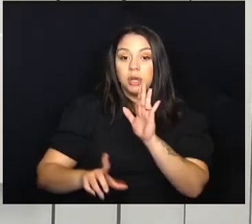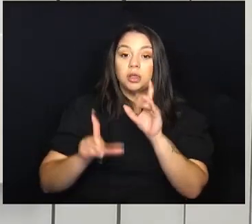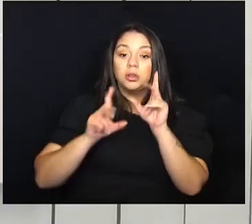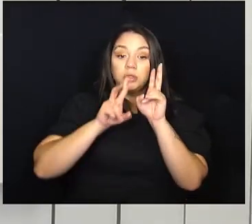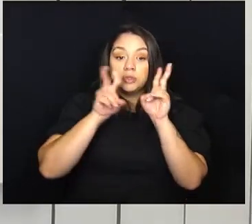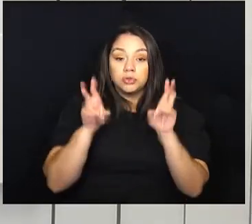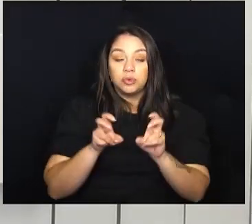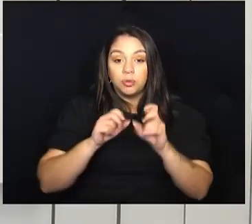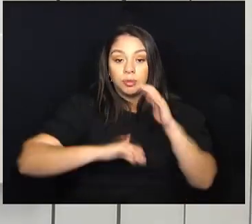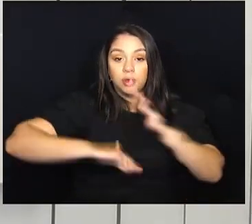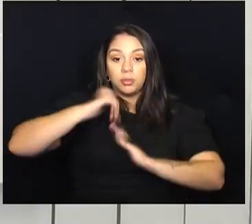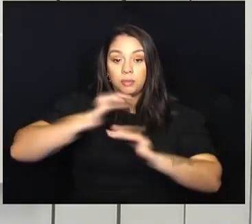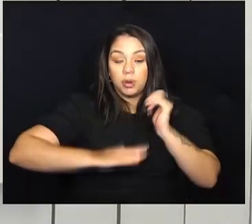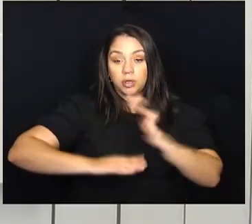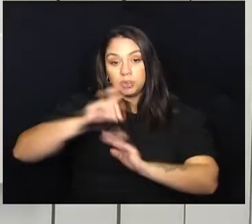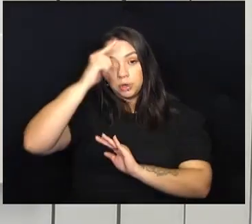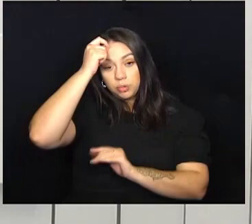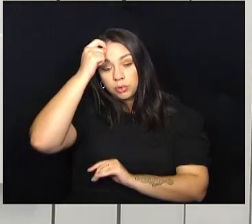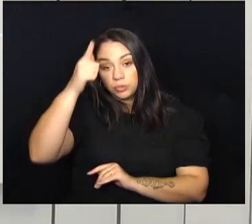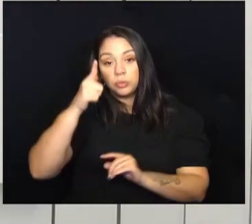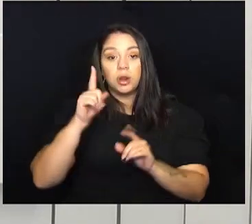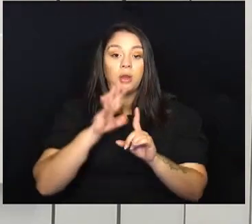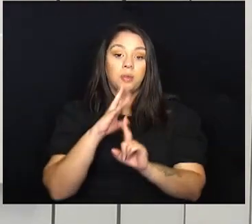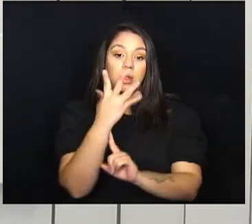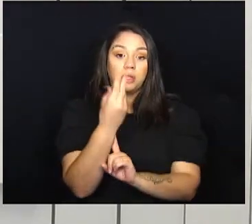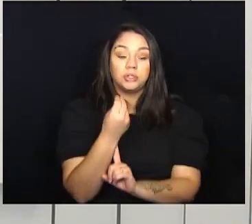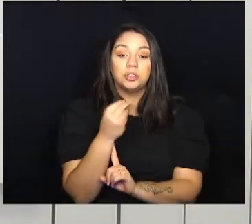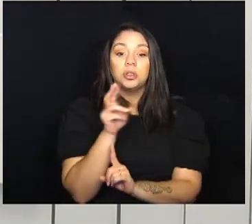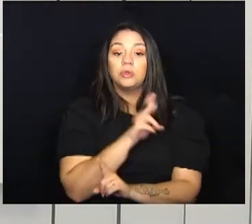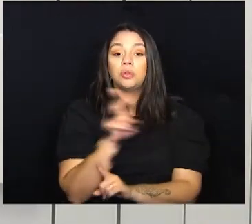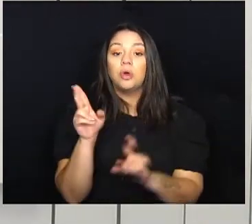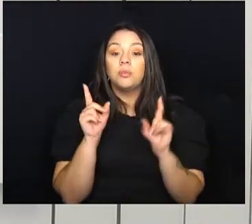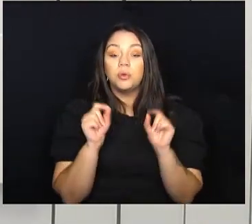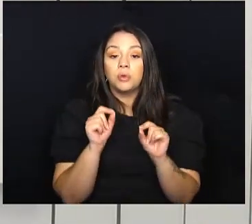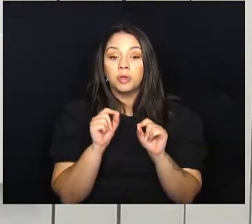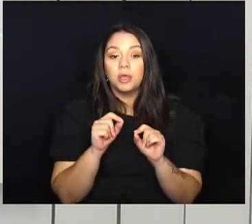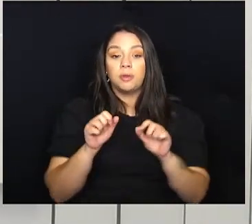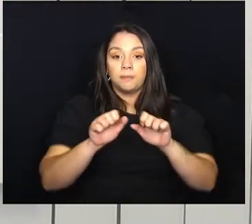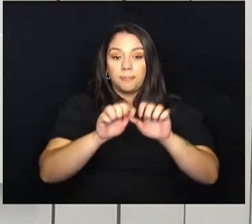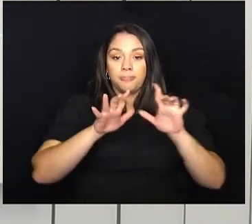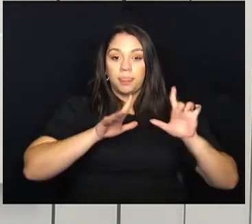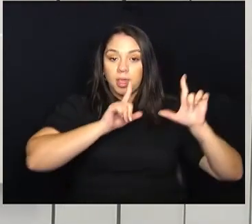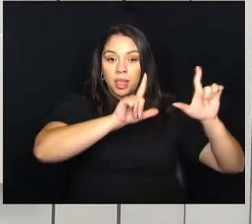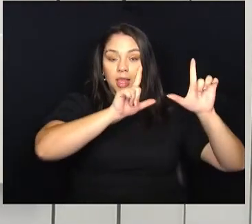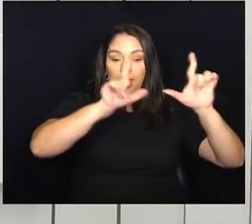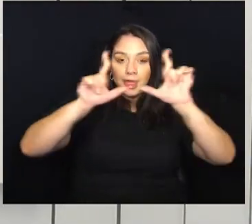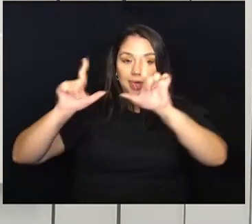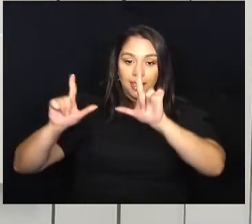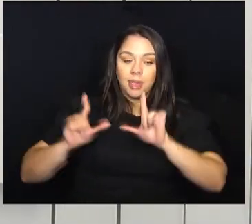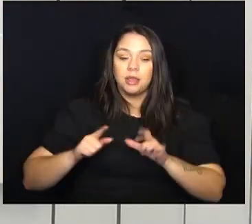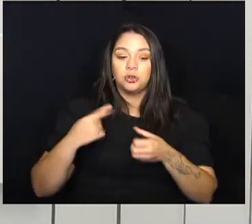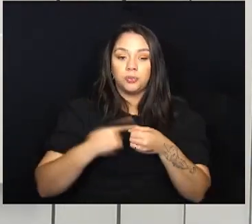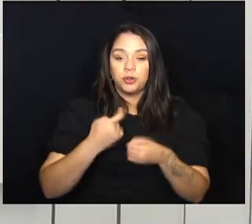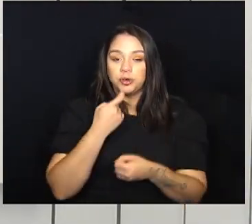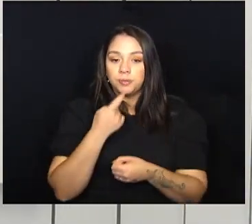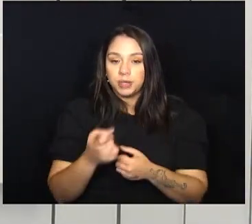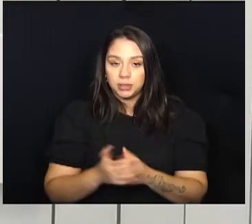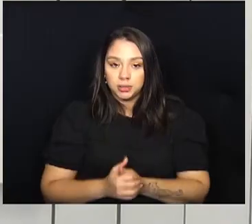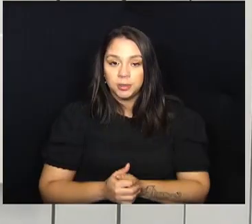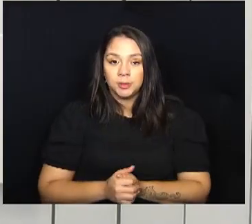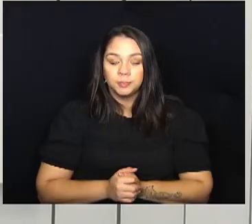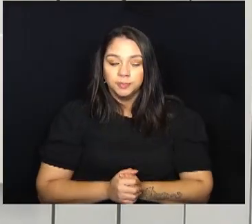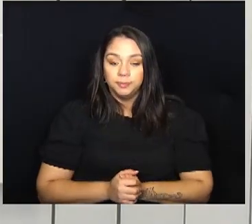a atividade cultural e artística denominada Galeria de Arte Urbana de Campinas.